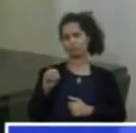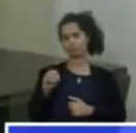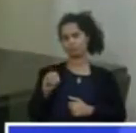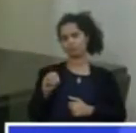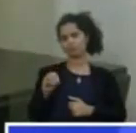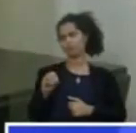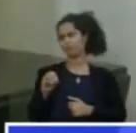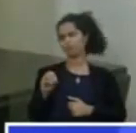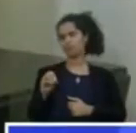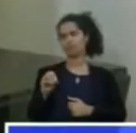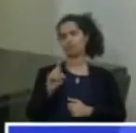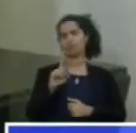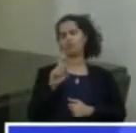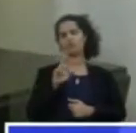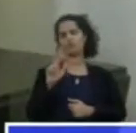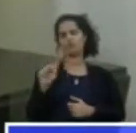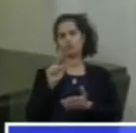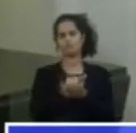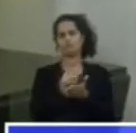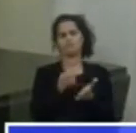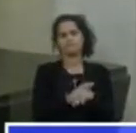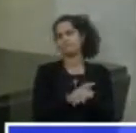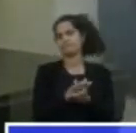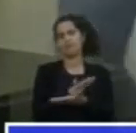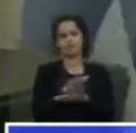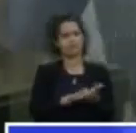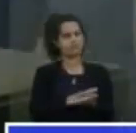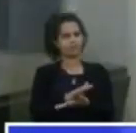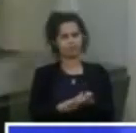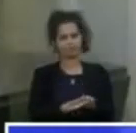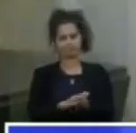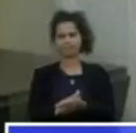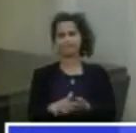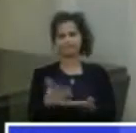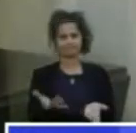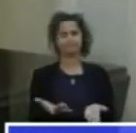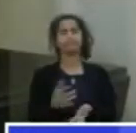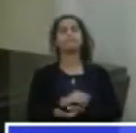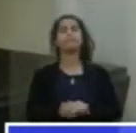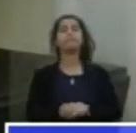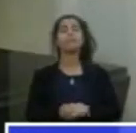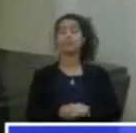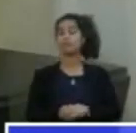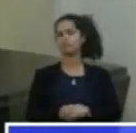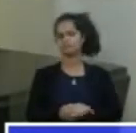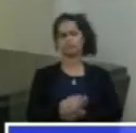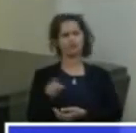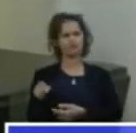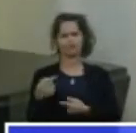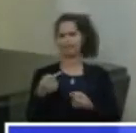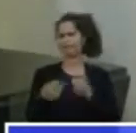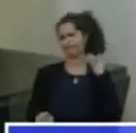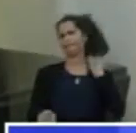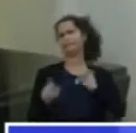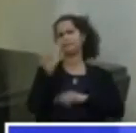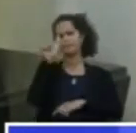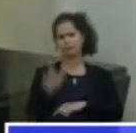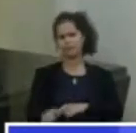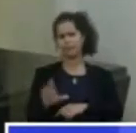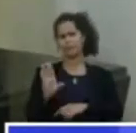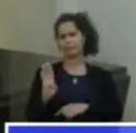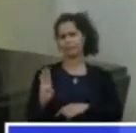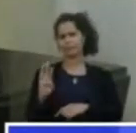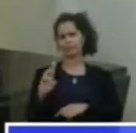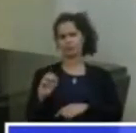como fascista nem antidemocrático. Pelo contrário, deputado Bruno Toledo, todas as vezes